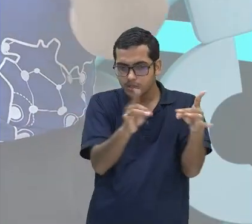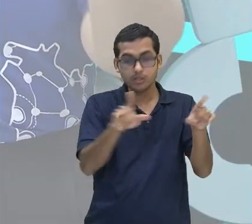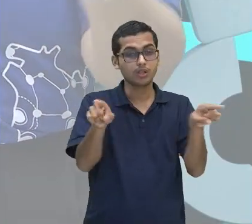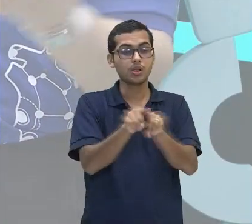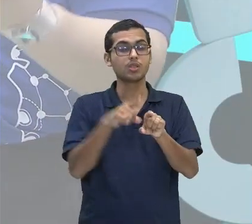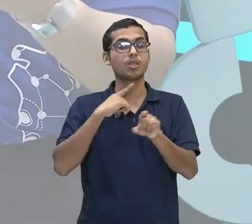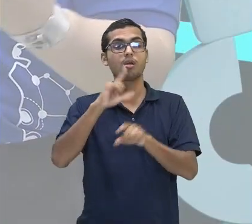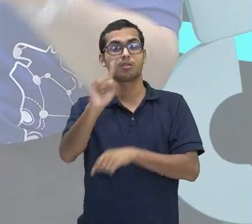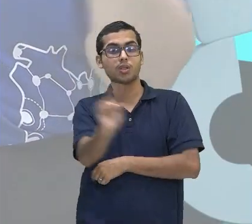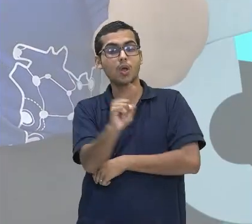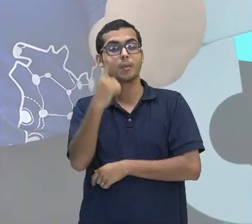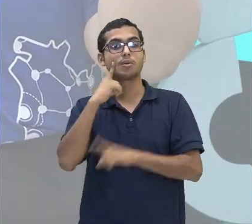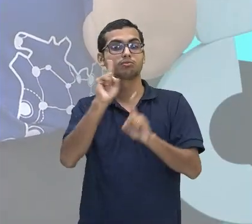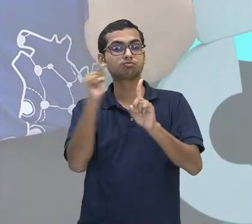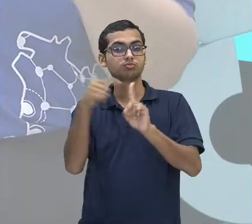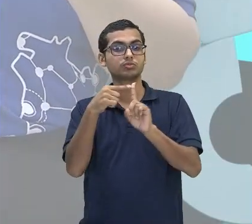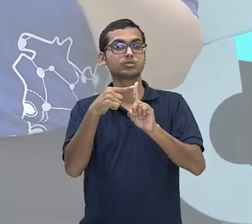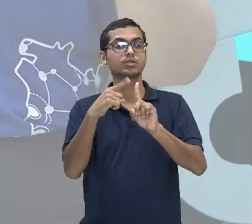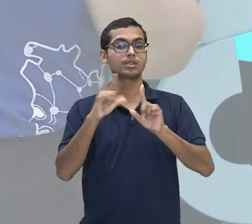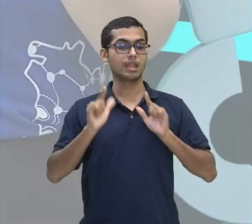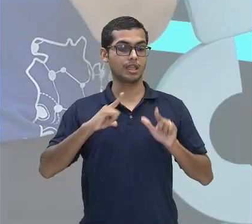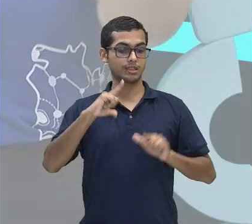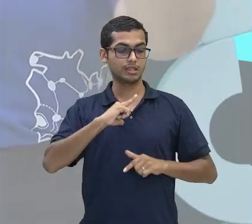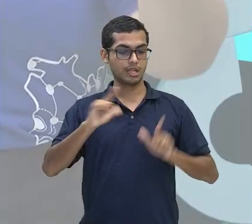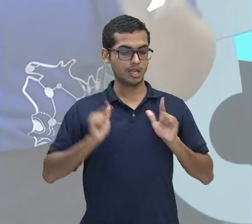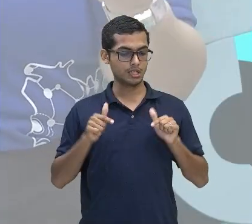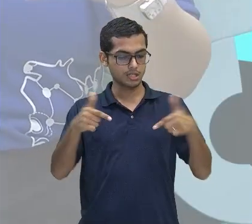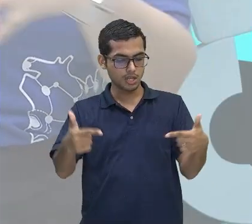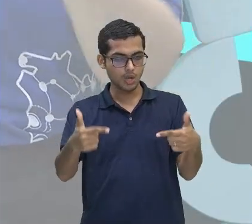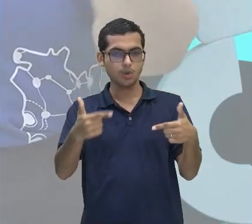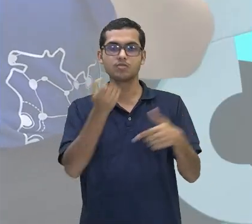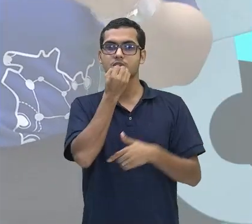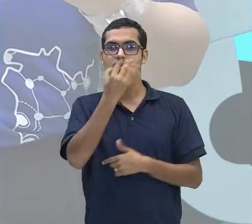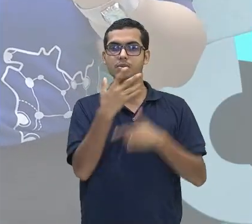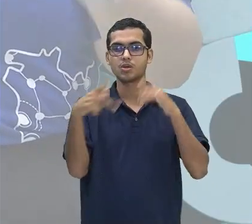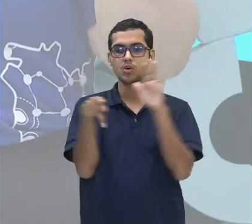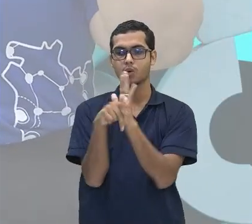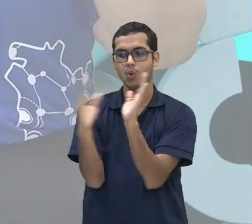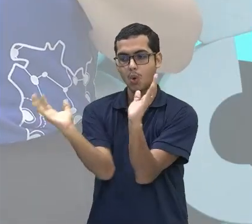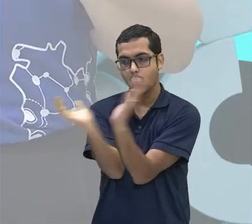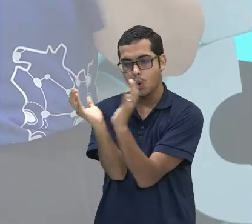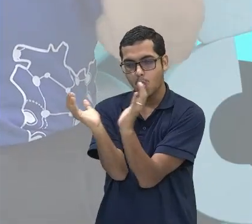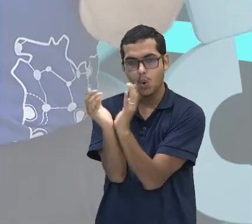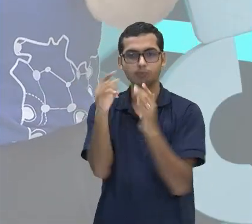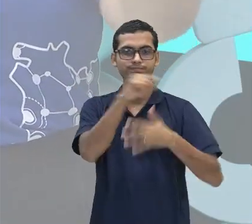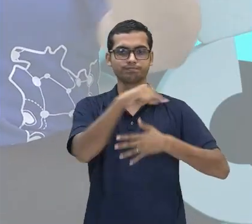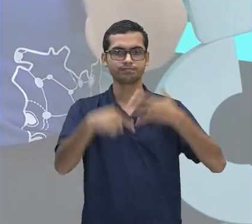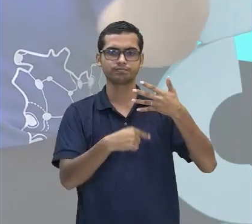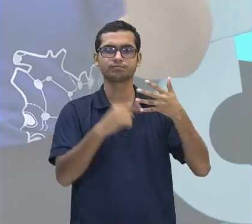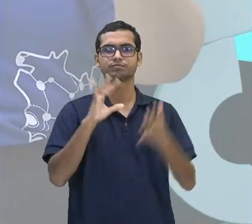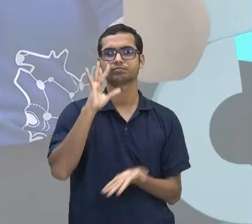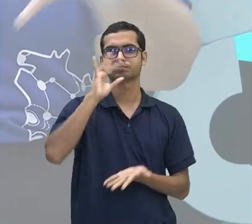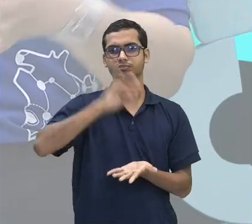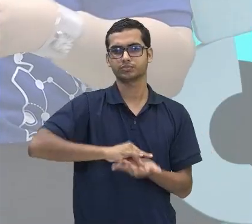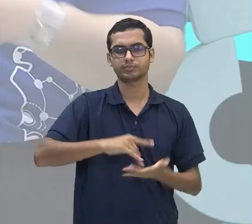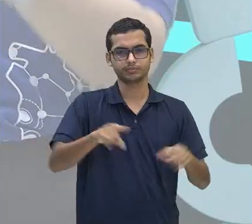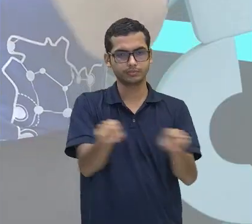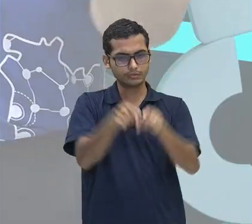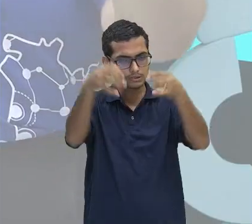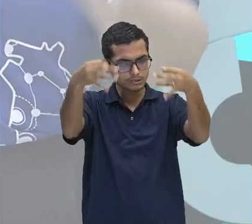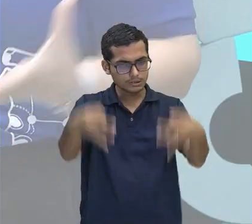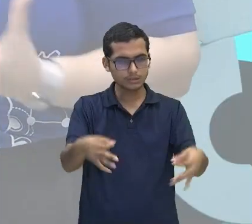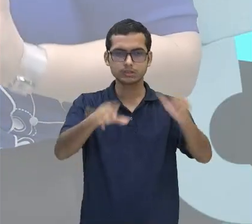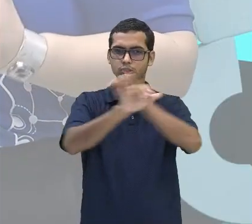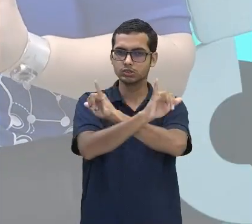vão beneficiar a coletividade, o grupo, o conjunto, certo? São campanhas